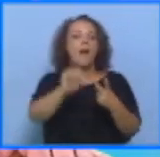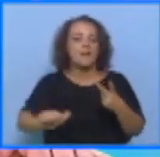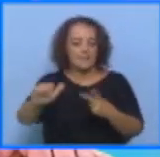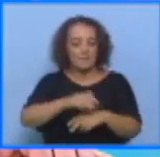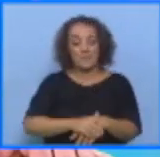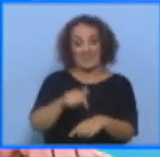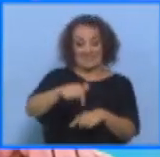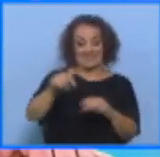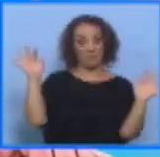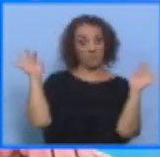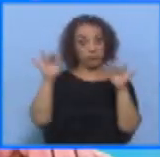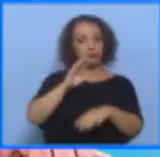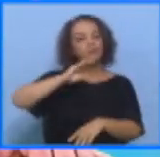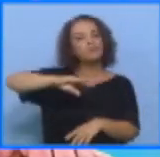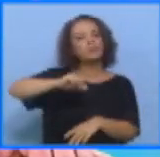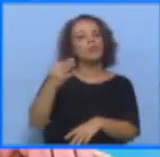Vietnã,